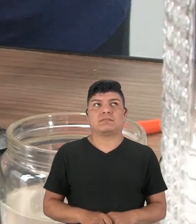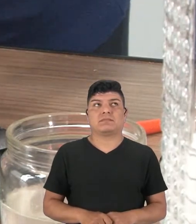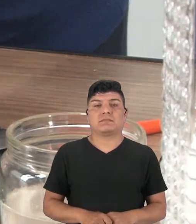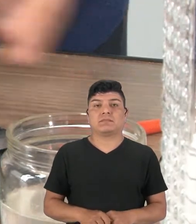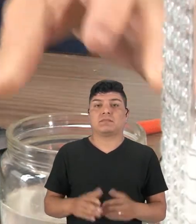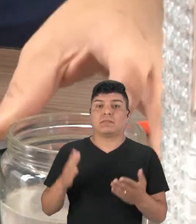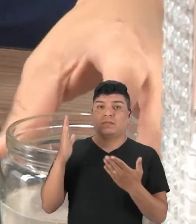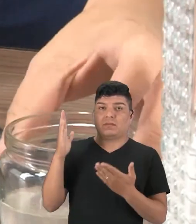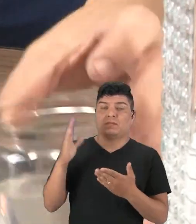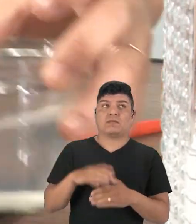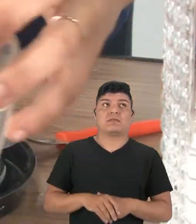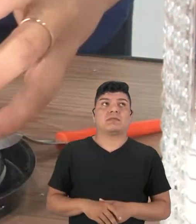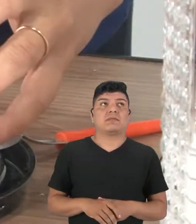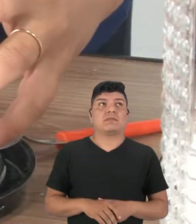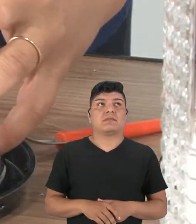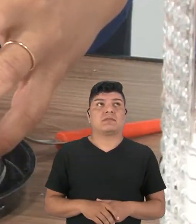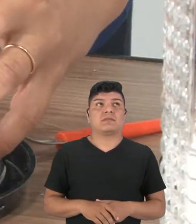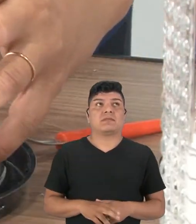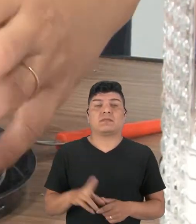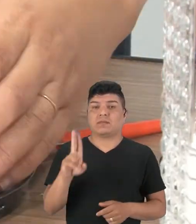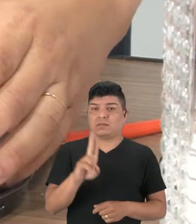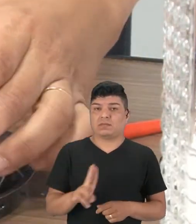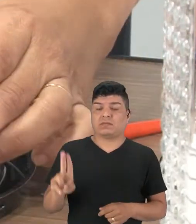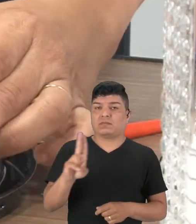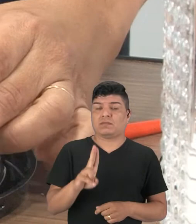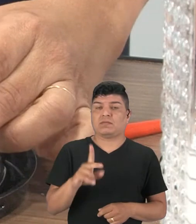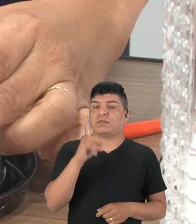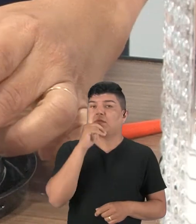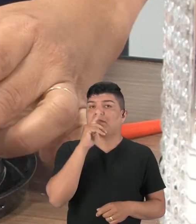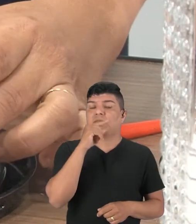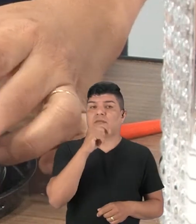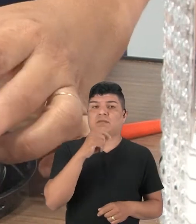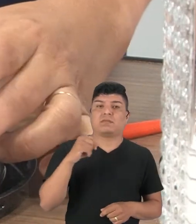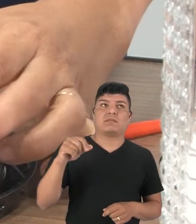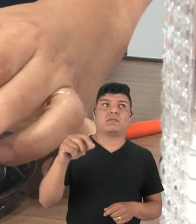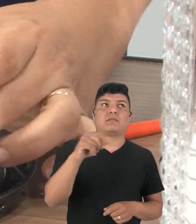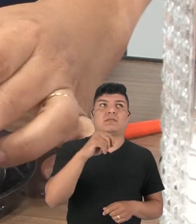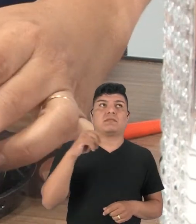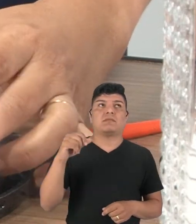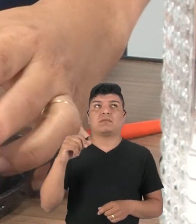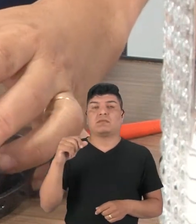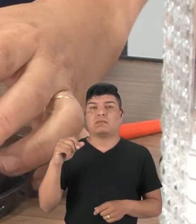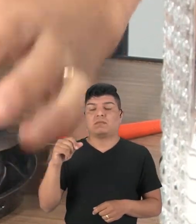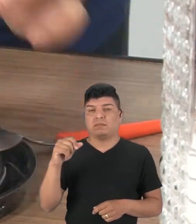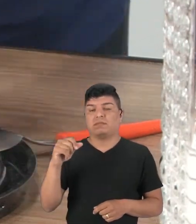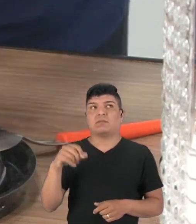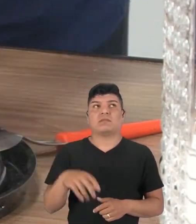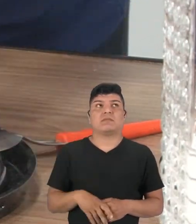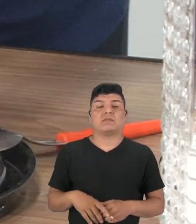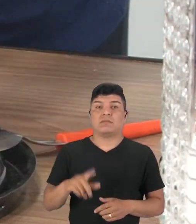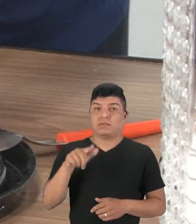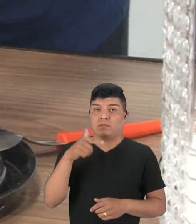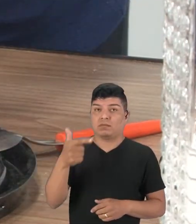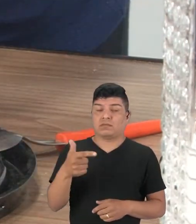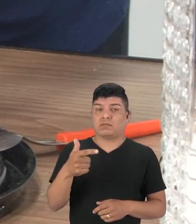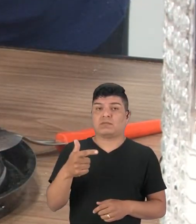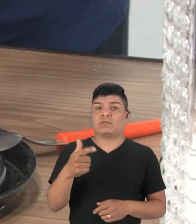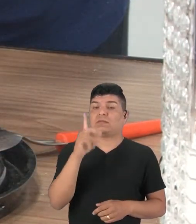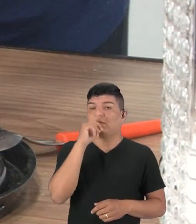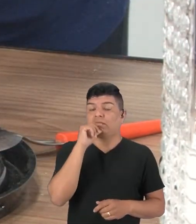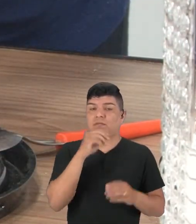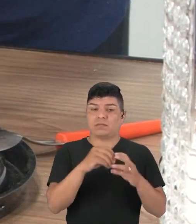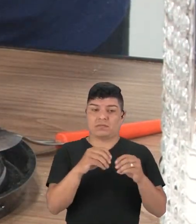Então, nessa aqui, vamos lá. Eu usei, ó, a água e o sal, nessa primeira aqui, na água mais clara, e essa aqui é água com areia,